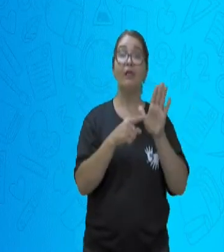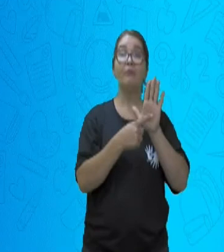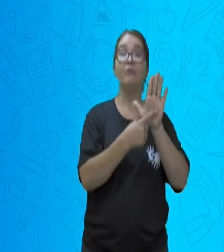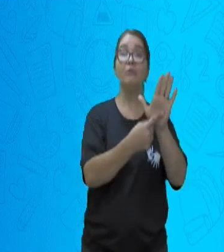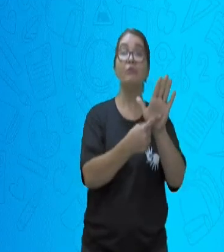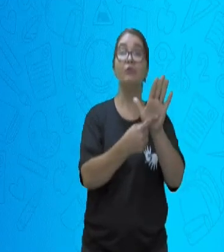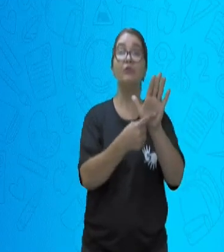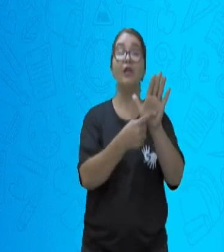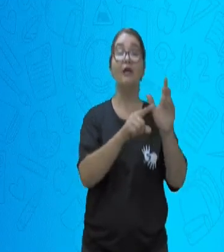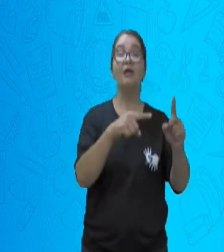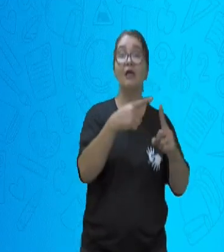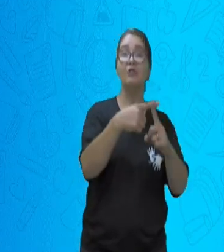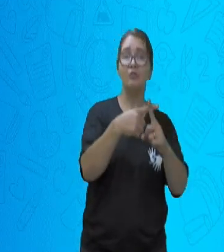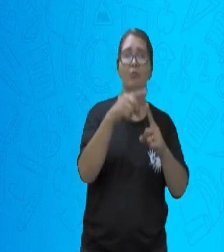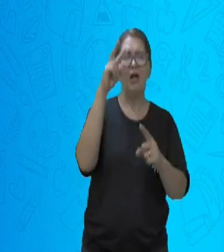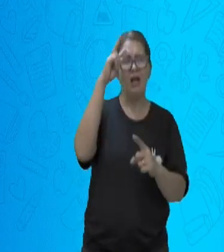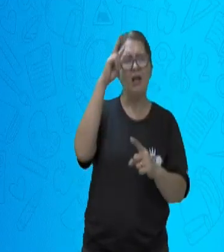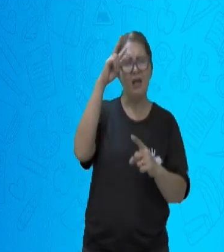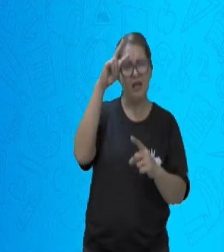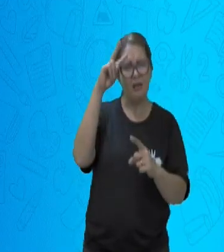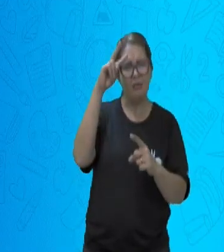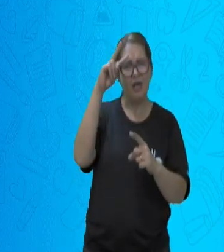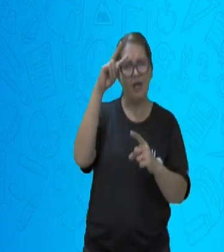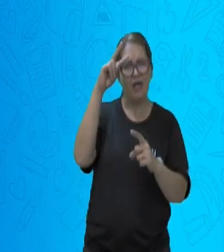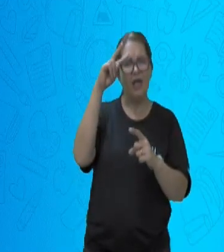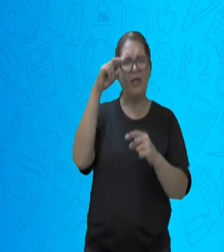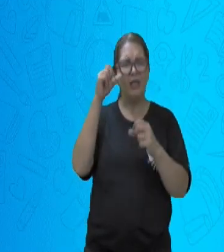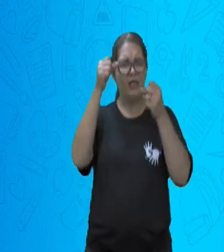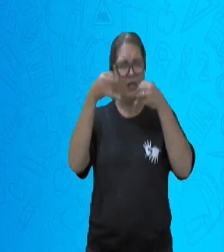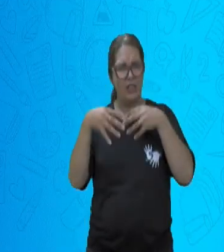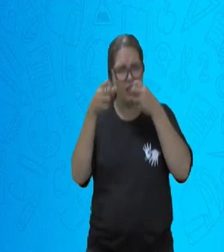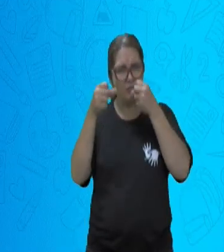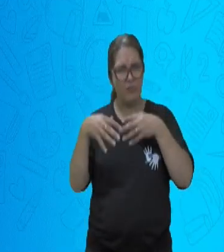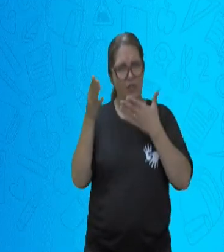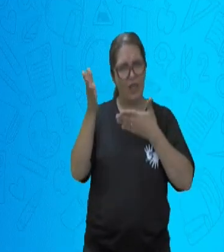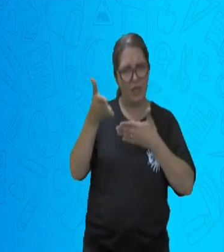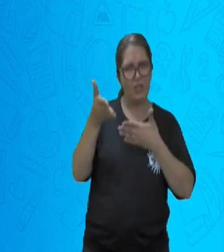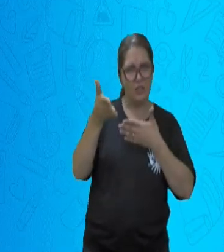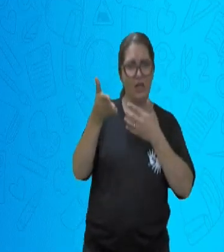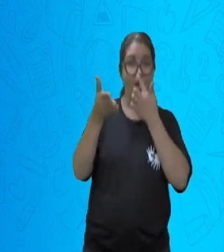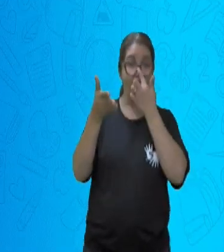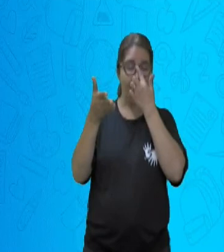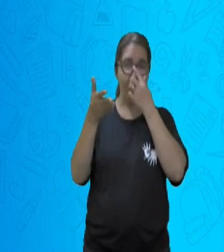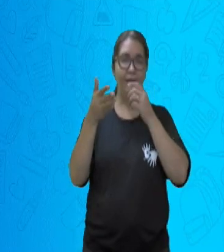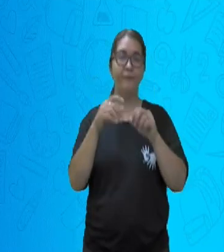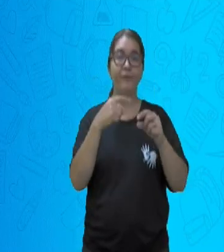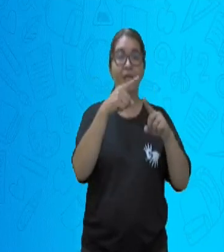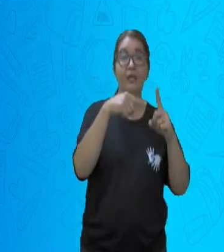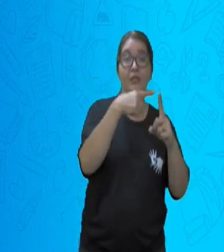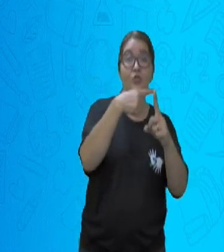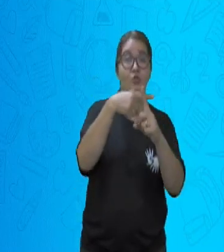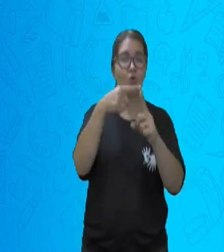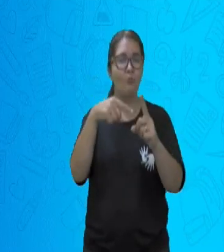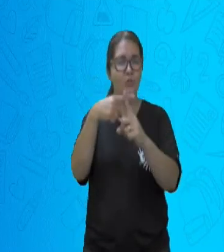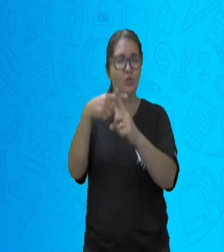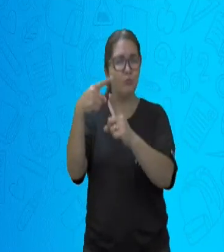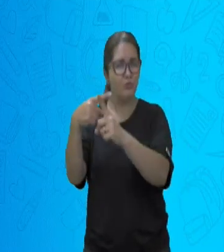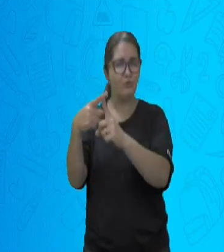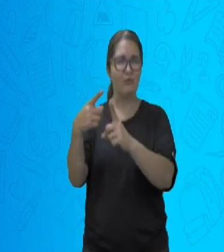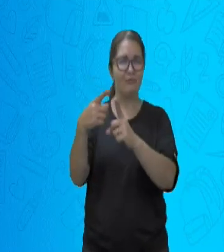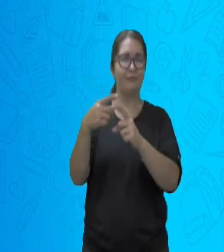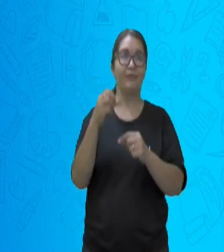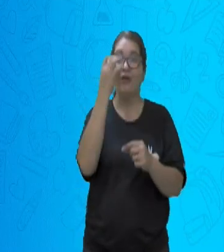que a multiplicação ela facilita uma soma um pouco grande? Então, vamos ver, ó, 4